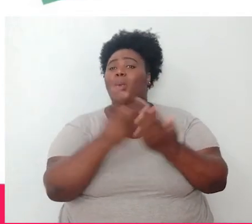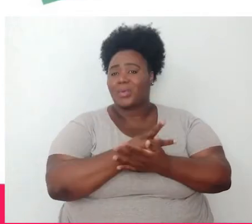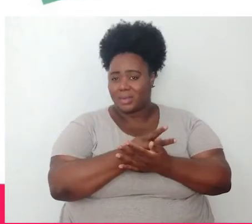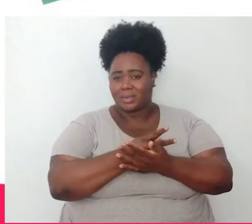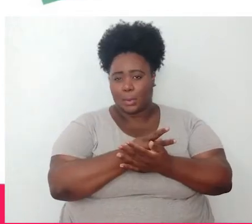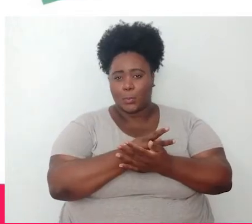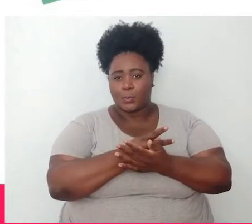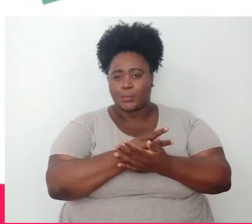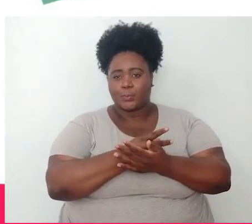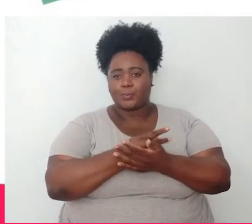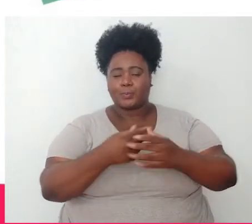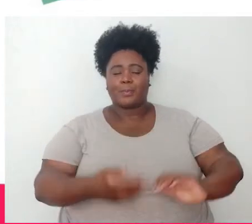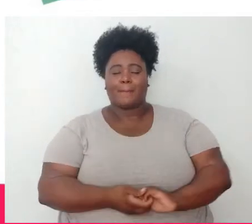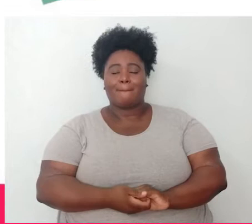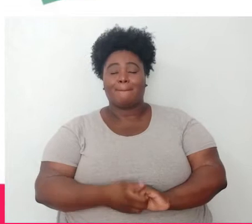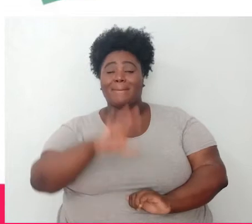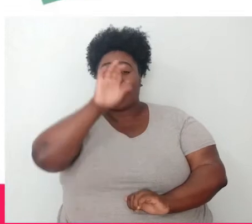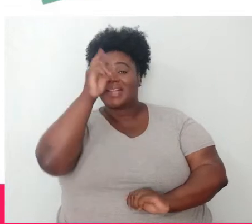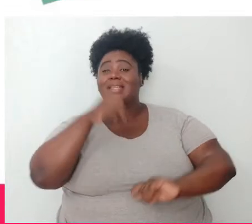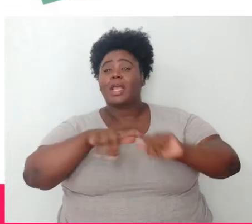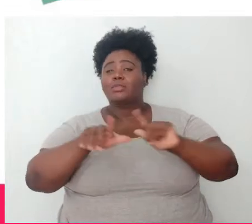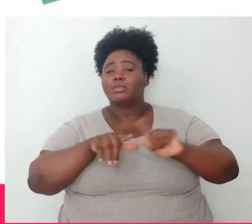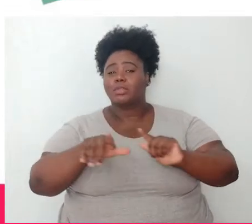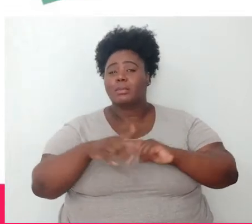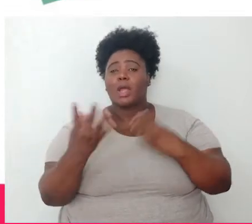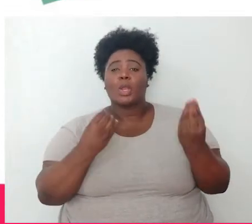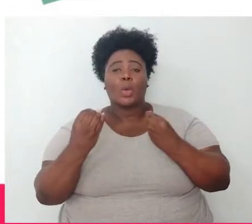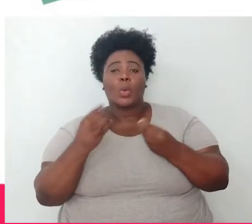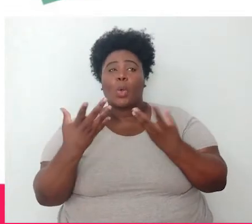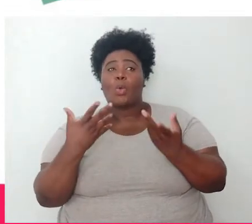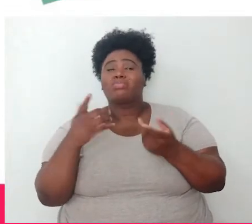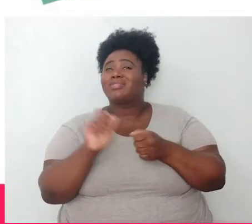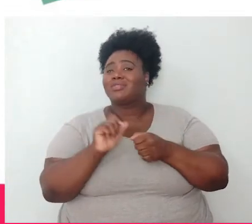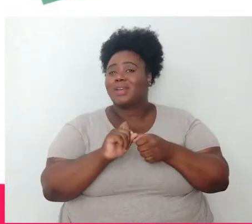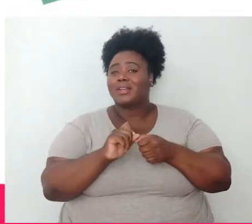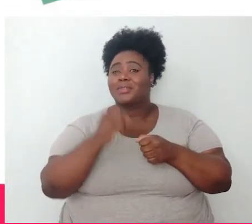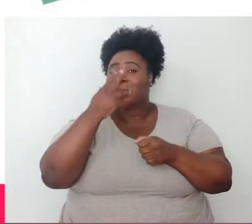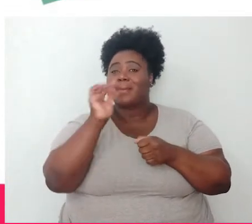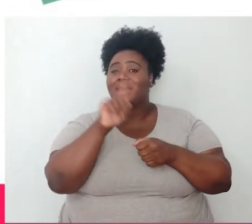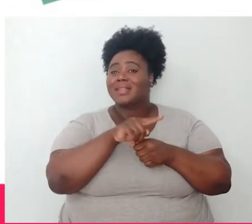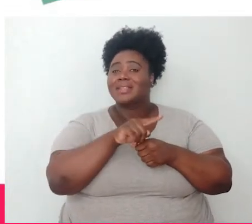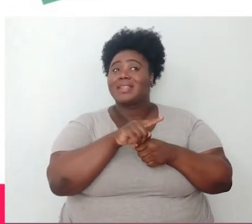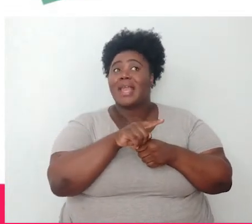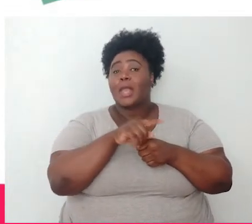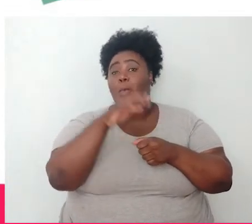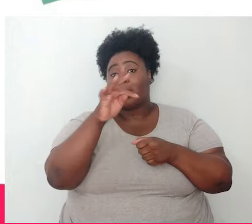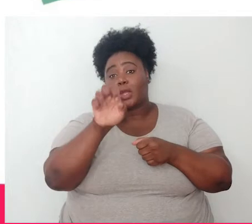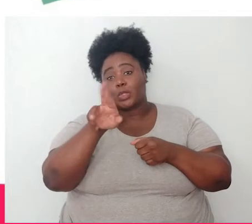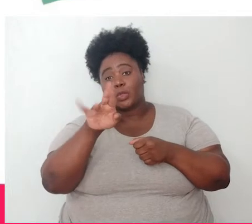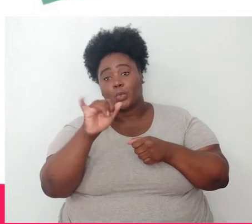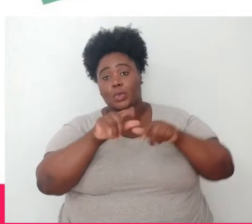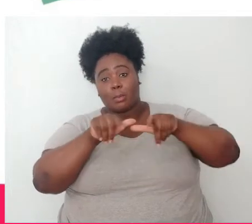foi a ideia desse trabalho, como é que ele se configura, porque ela é uma turnê performática, né? A gente